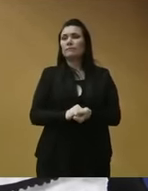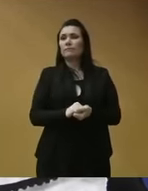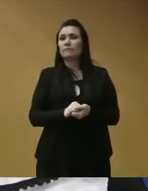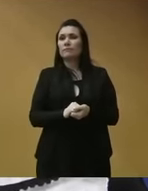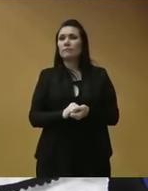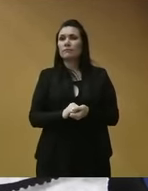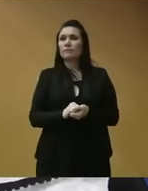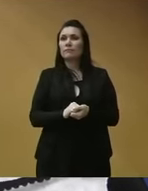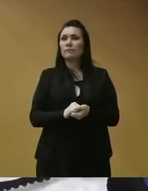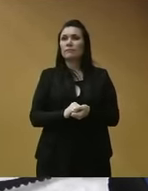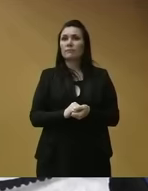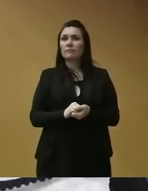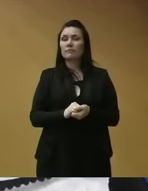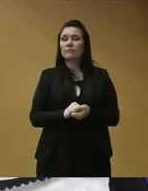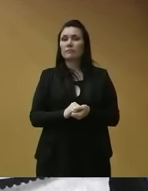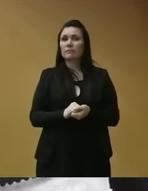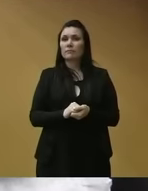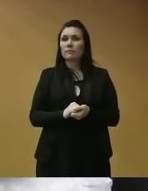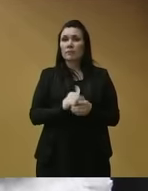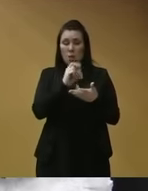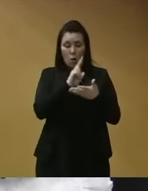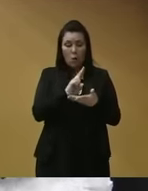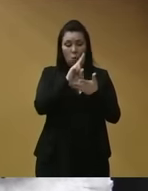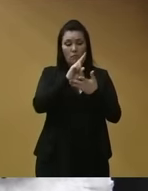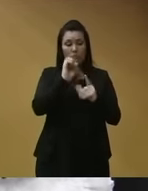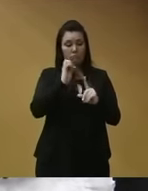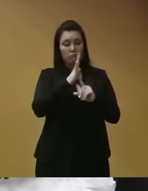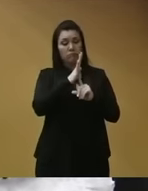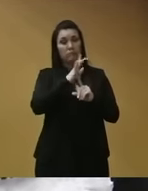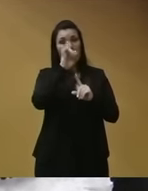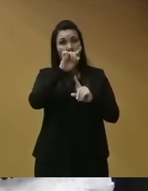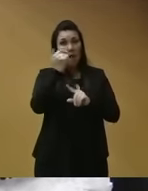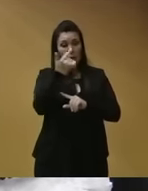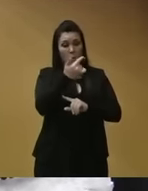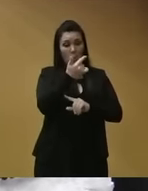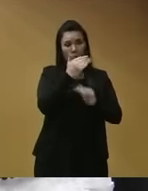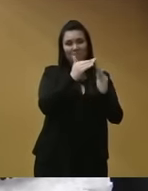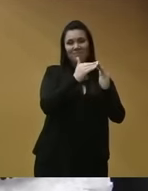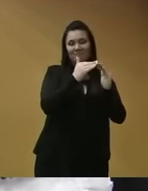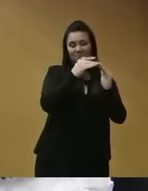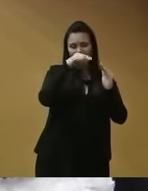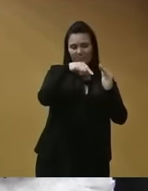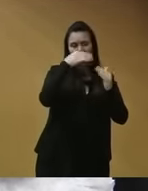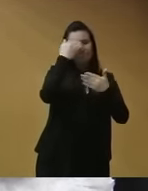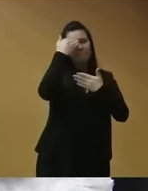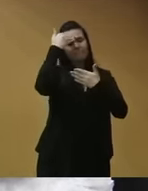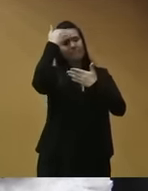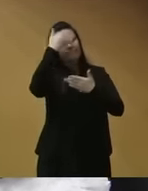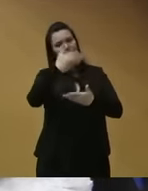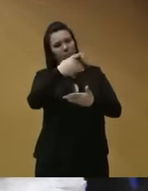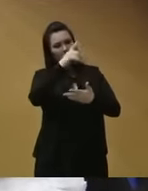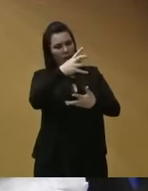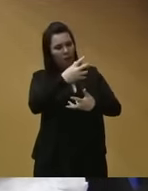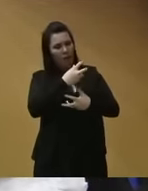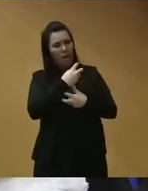Universidade Federal de Pelotas, nossa segunda casa, obrigada pelo